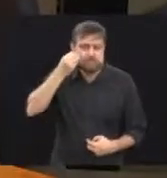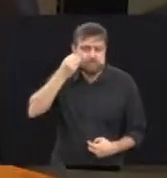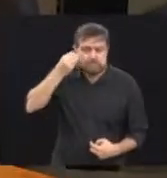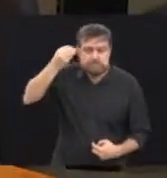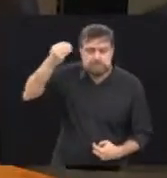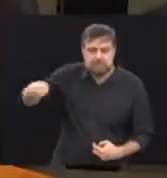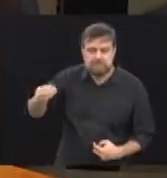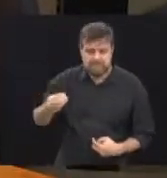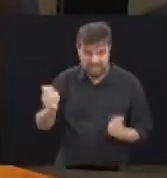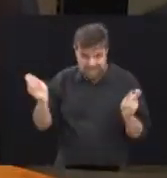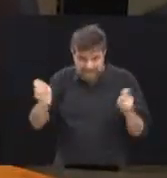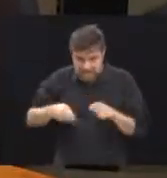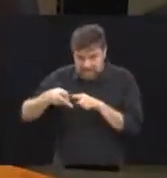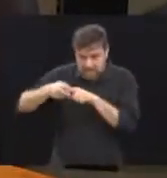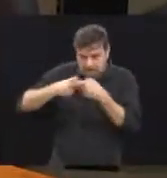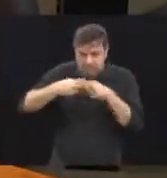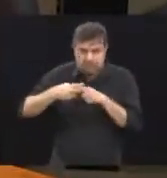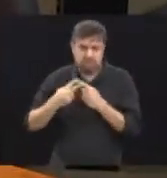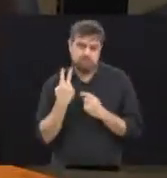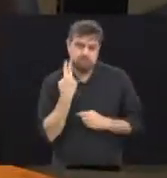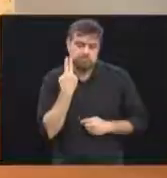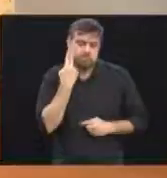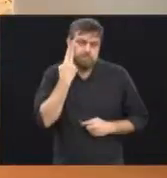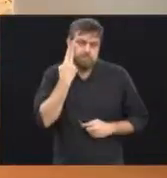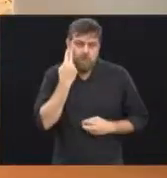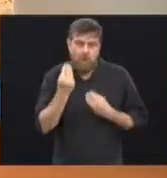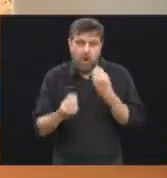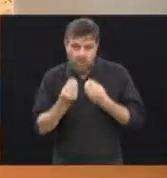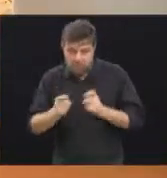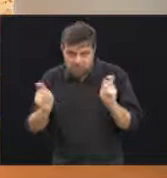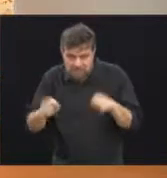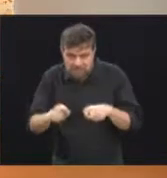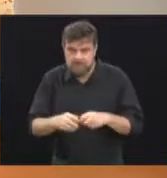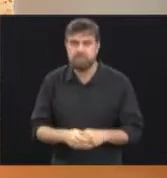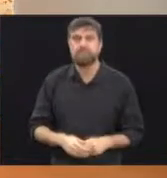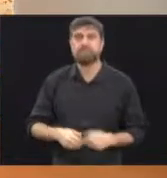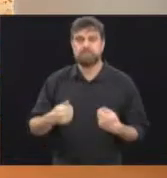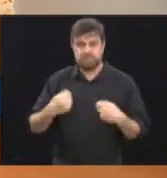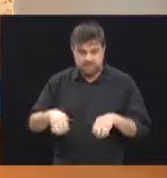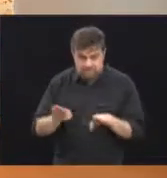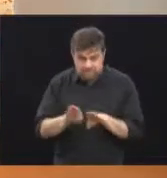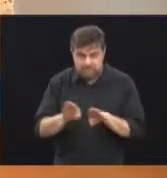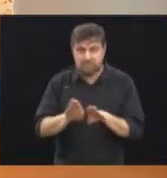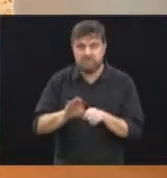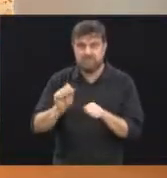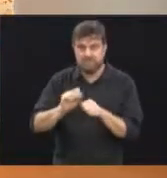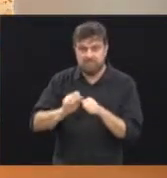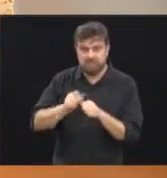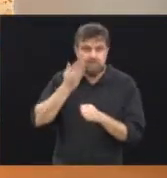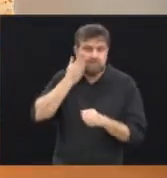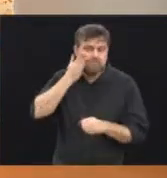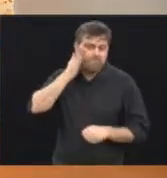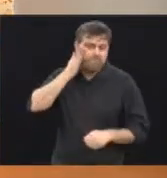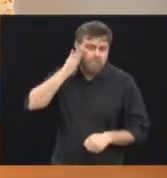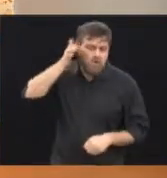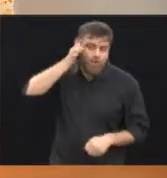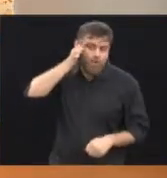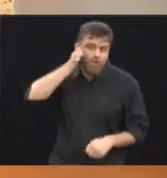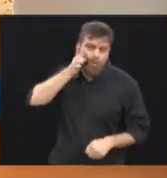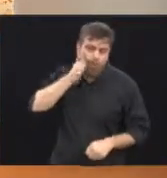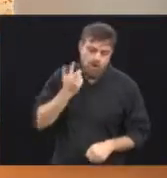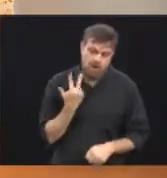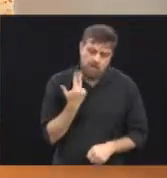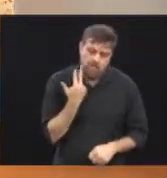possível na cirurgia plástica reparadora? Ou não é? É estética? Não, ela não deixa de ser uma cirurgia plástica reparadora,